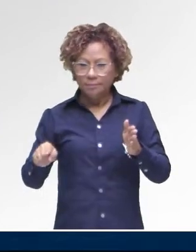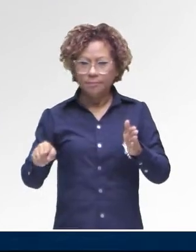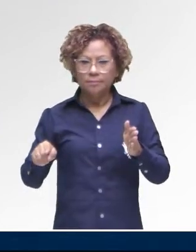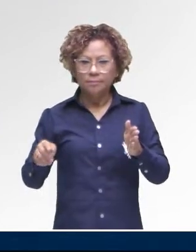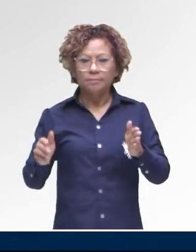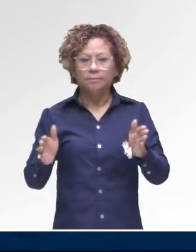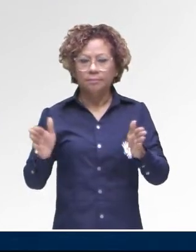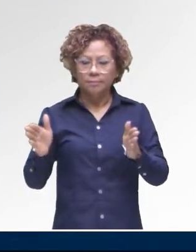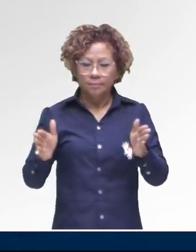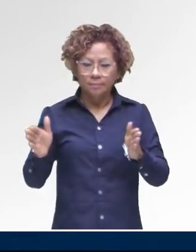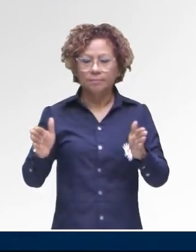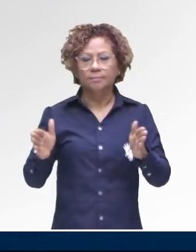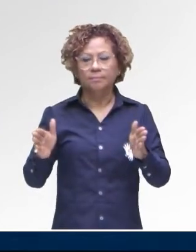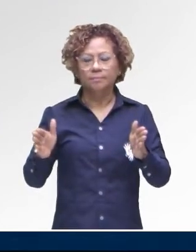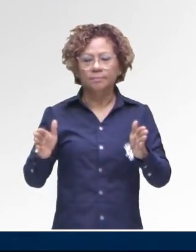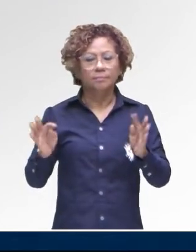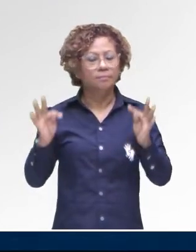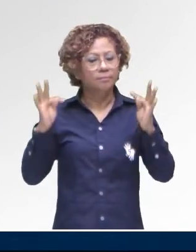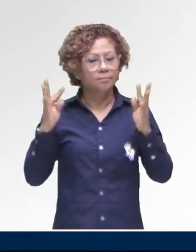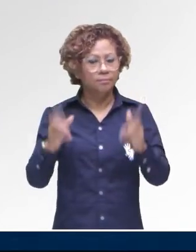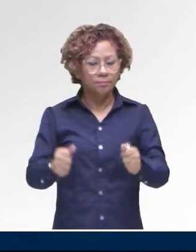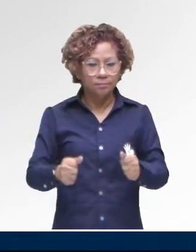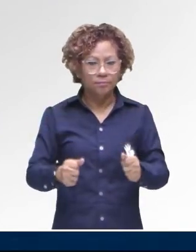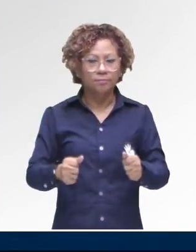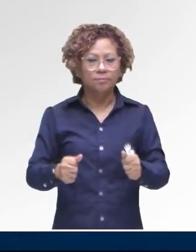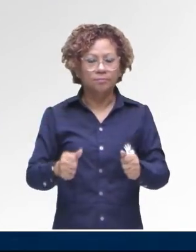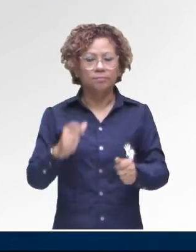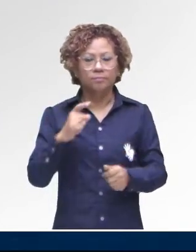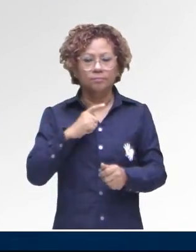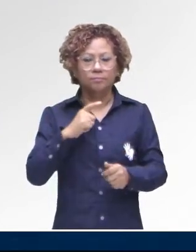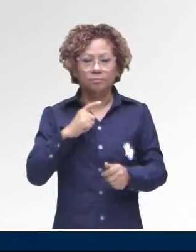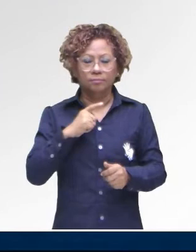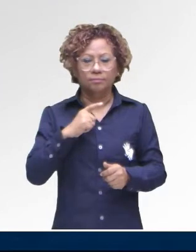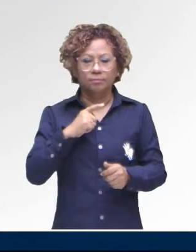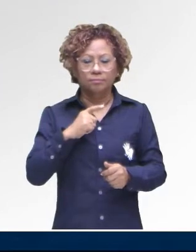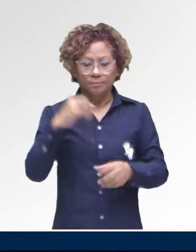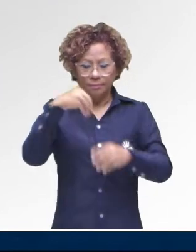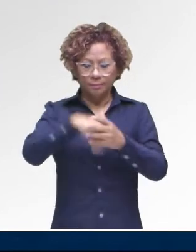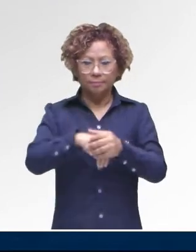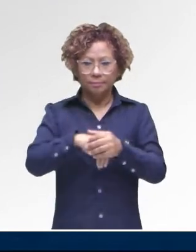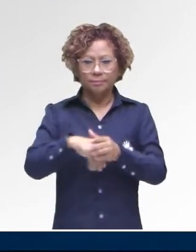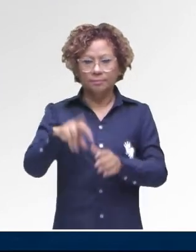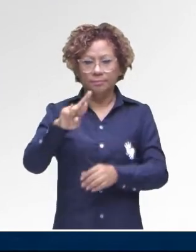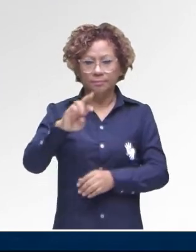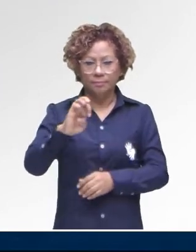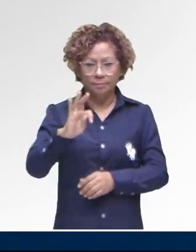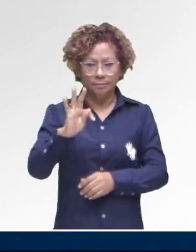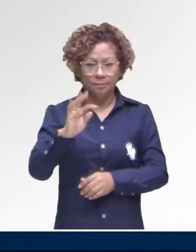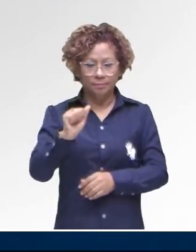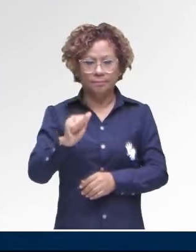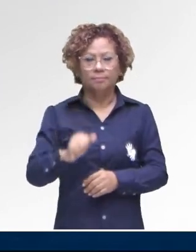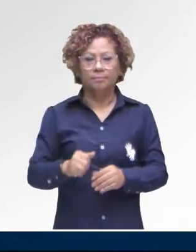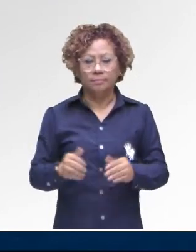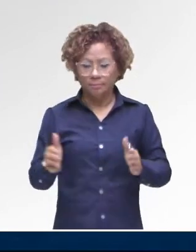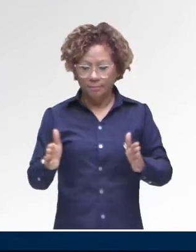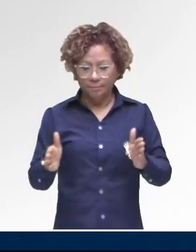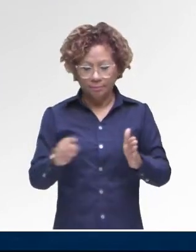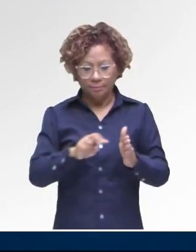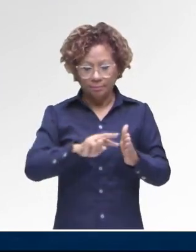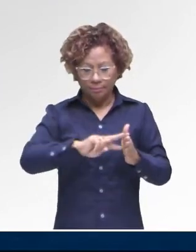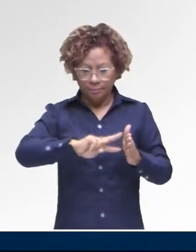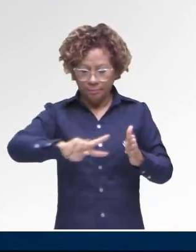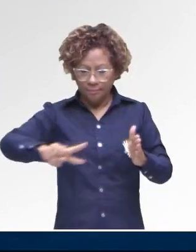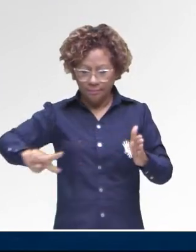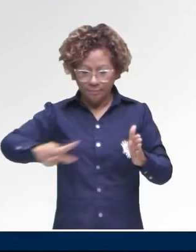traçarmos uma reta, todos eles estão contidos nessa reta. Ok? Então, pontos colineares e